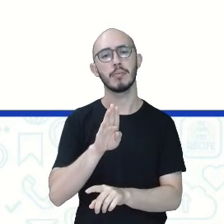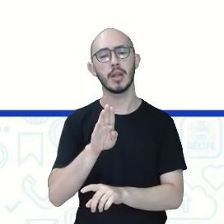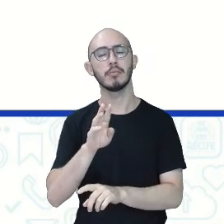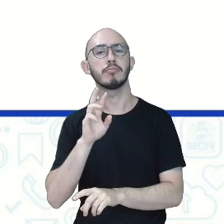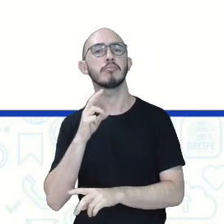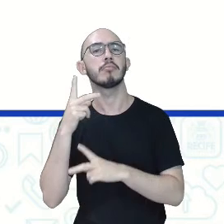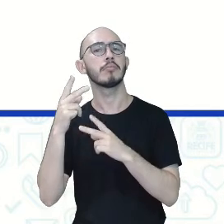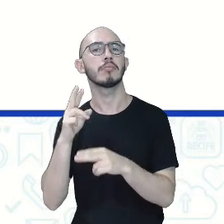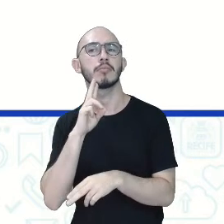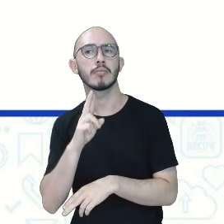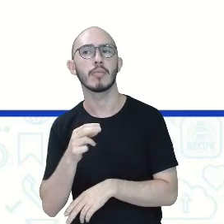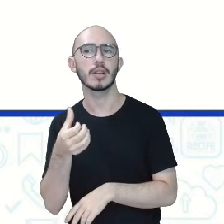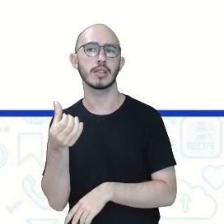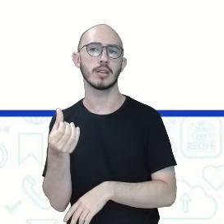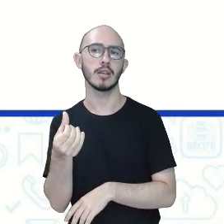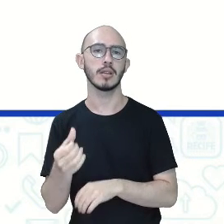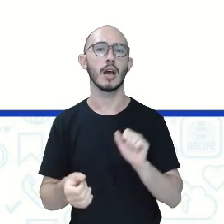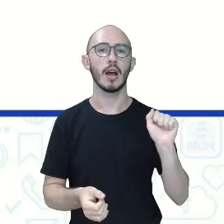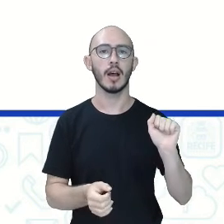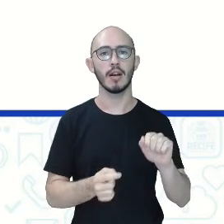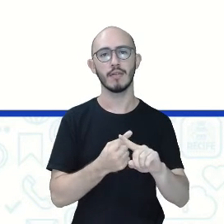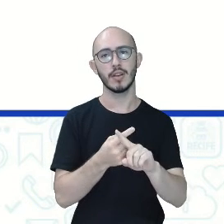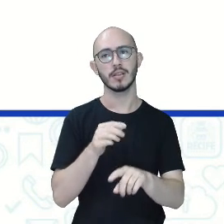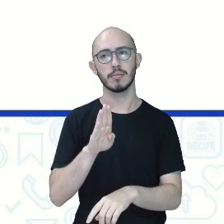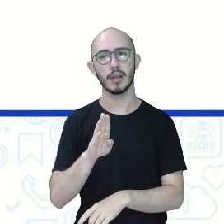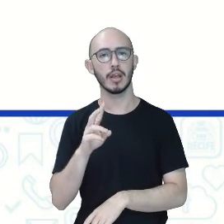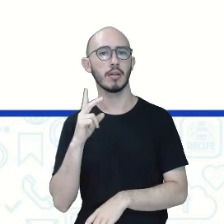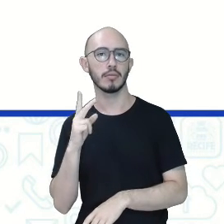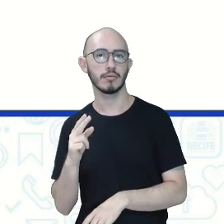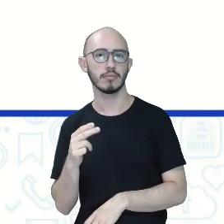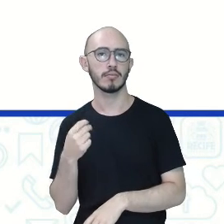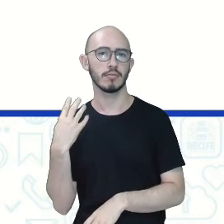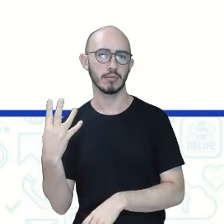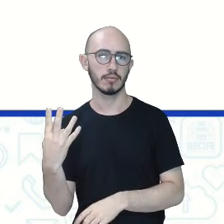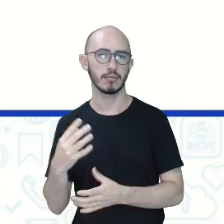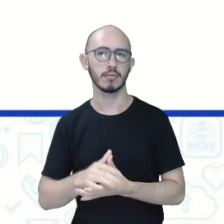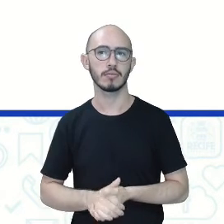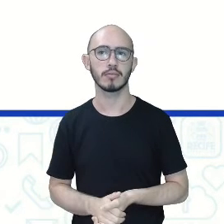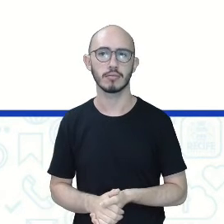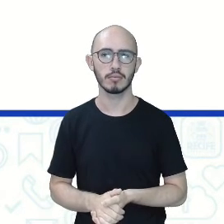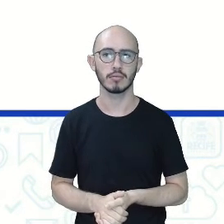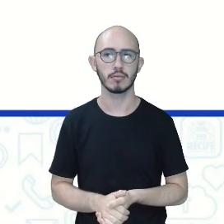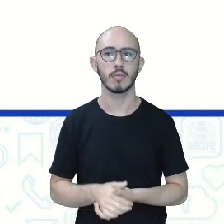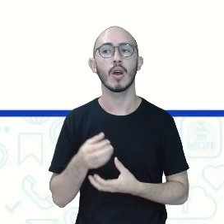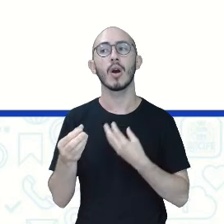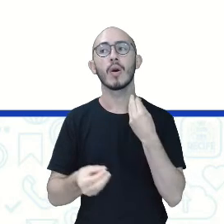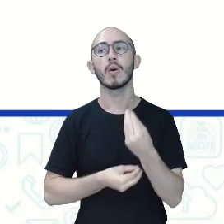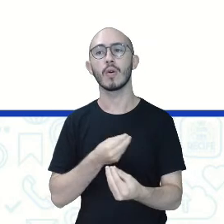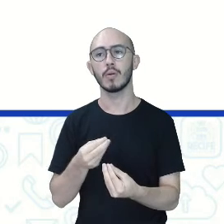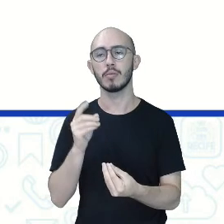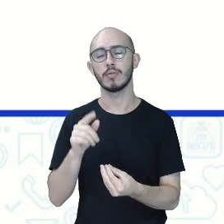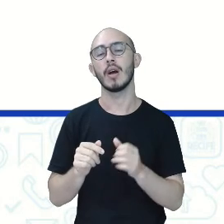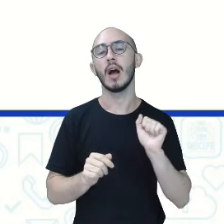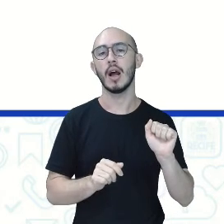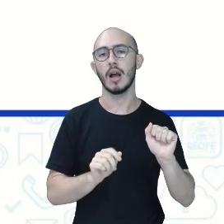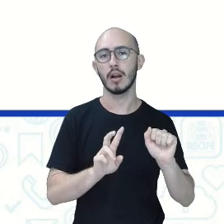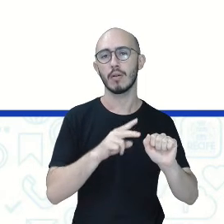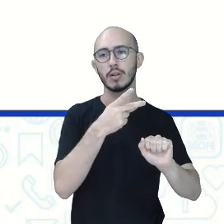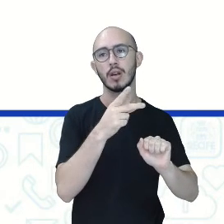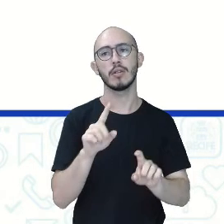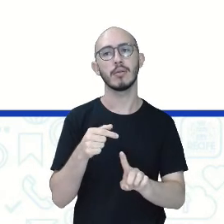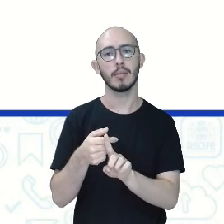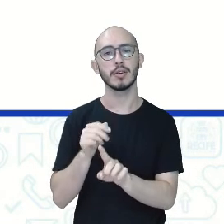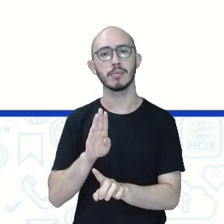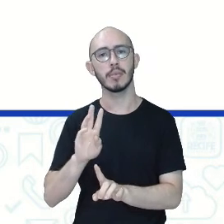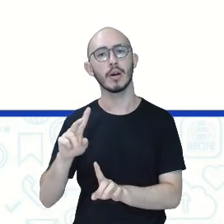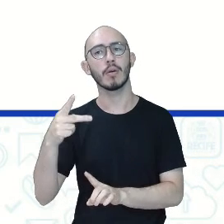disse também que A vezes B é igual a 4. Ele quer saber aí o valor da expressão de A ao quadrado mais